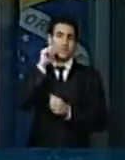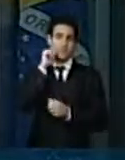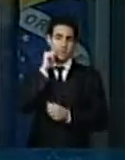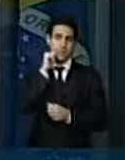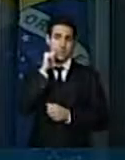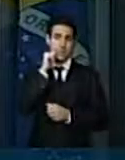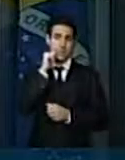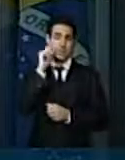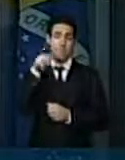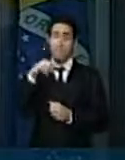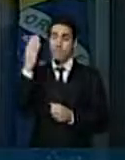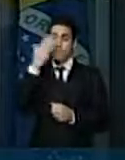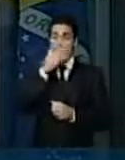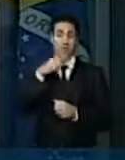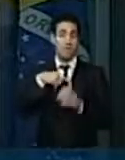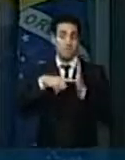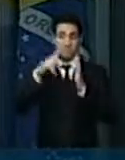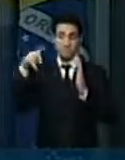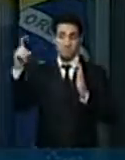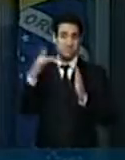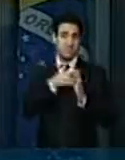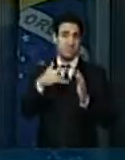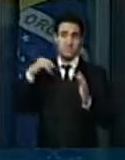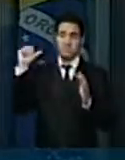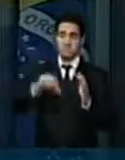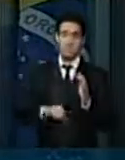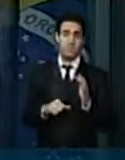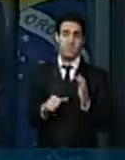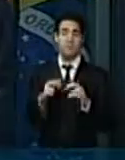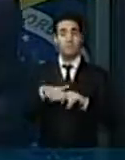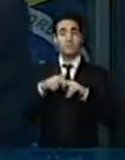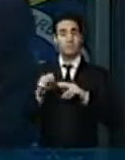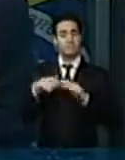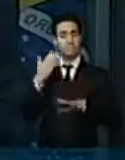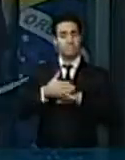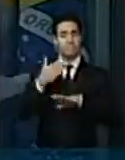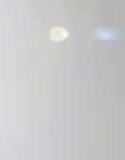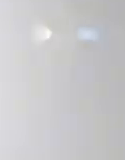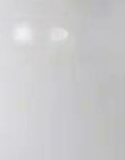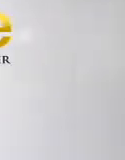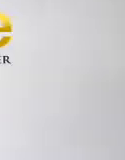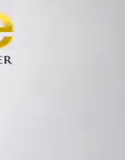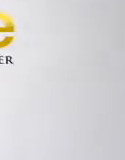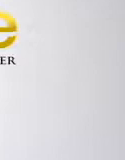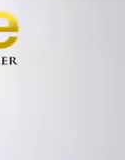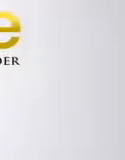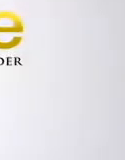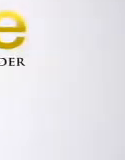nos indicadores de saúde. Então, nós precisamos de uma ação mais...